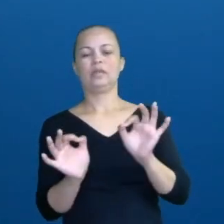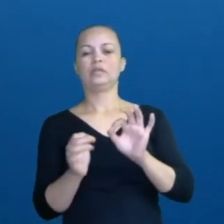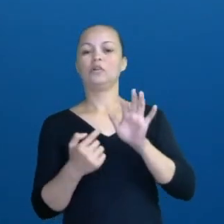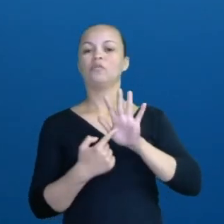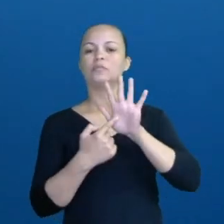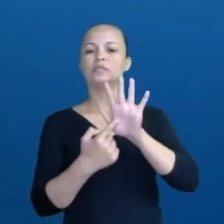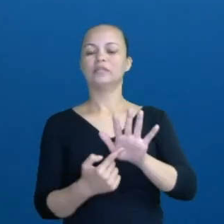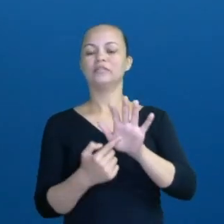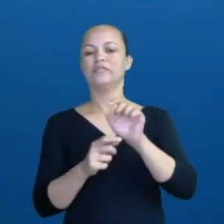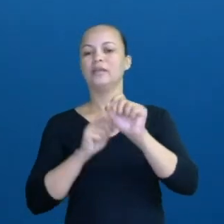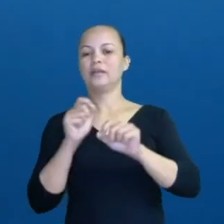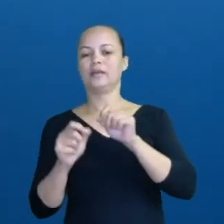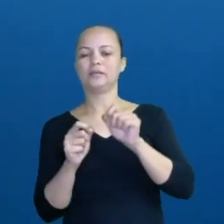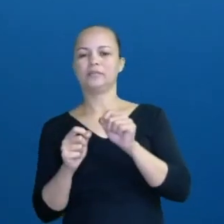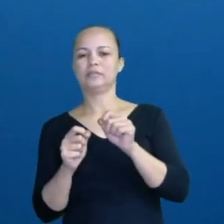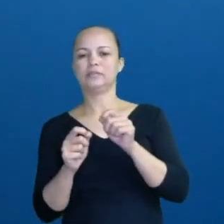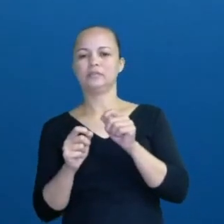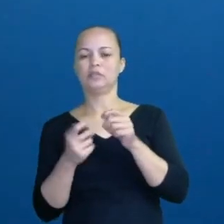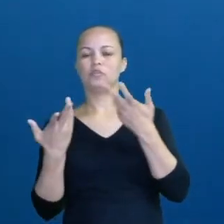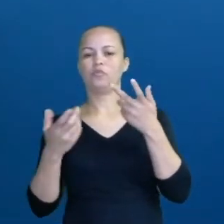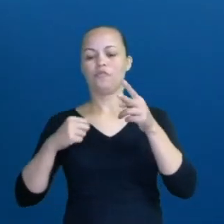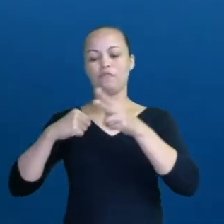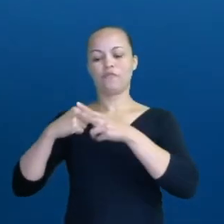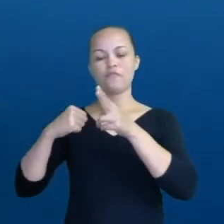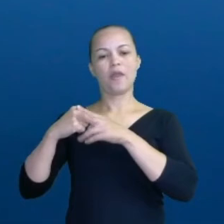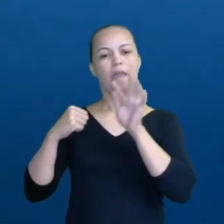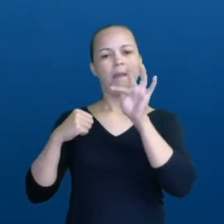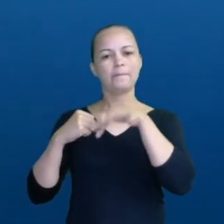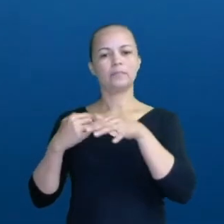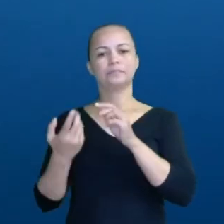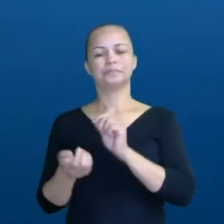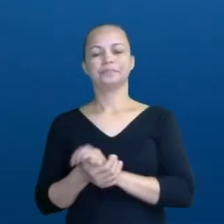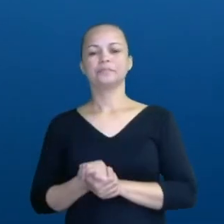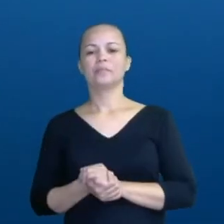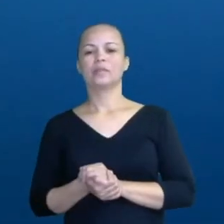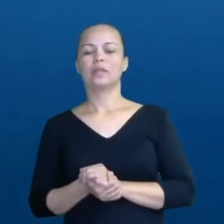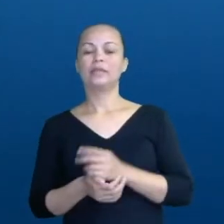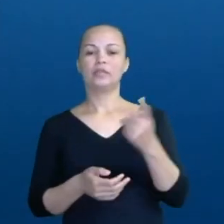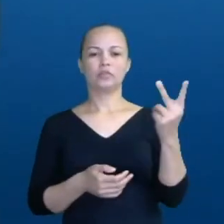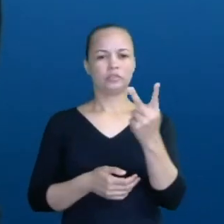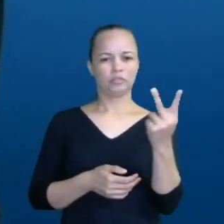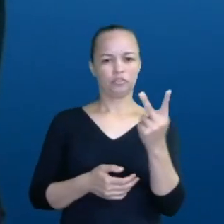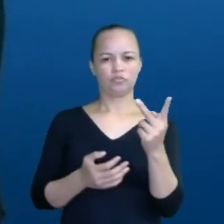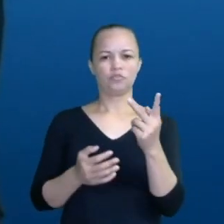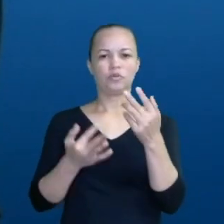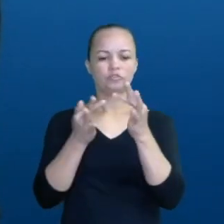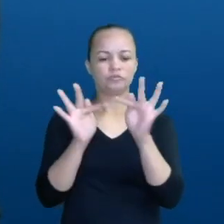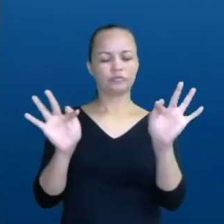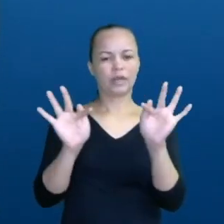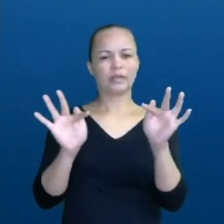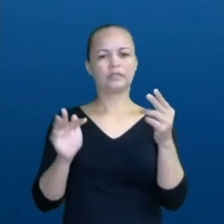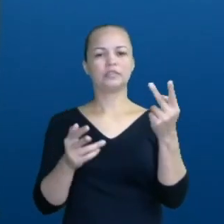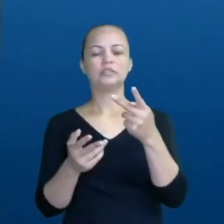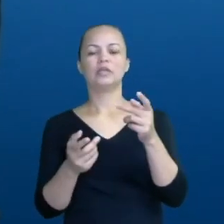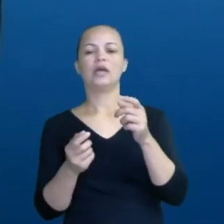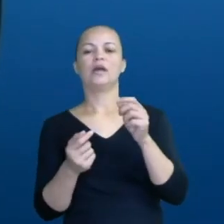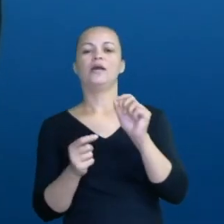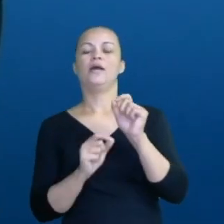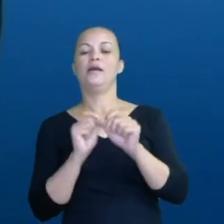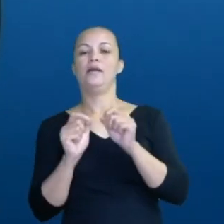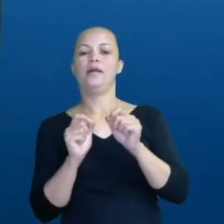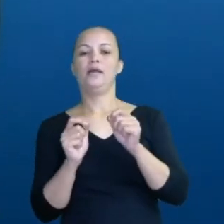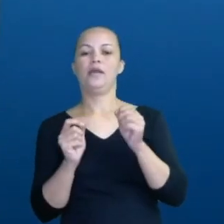identificar através de quê? Através da terminação do verbo. Então, nessas duas frases, o sujeito é